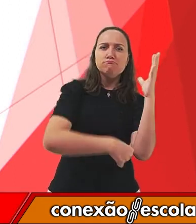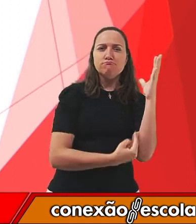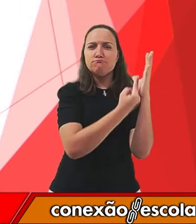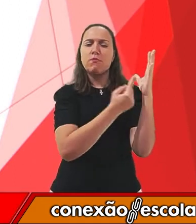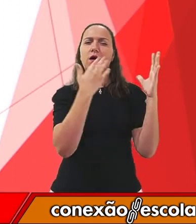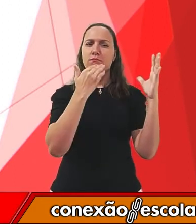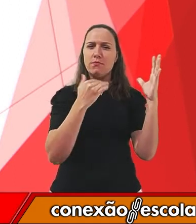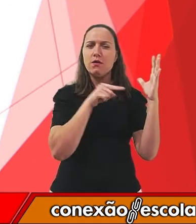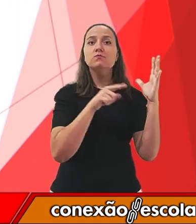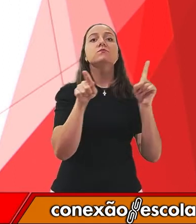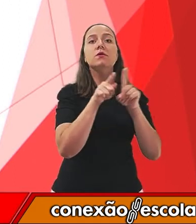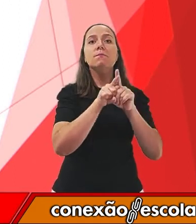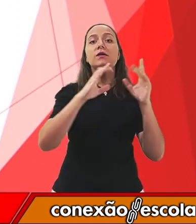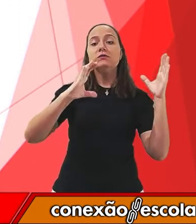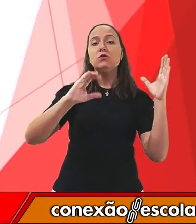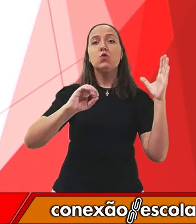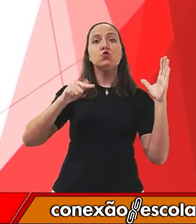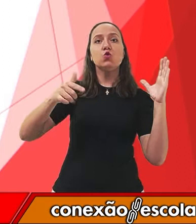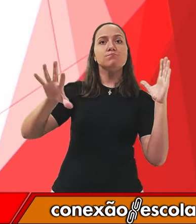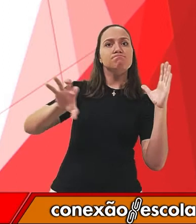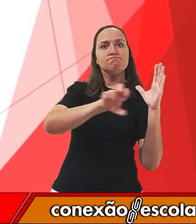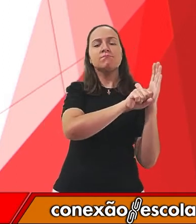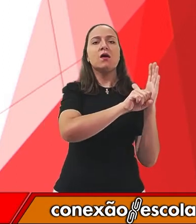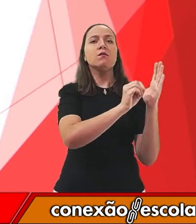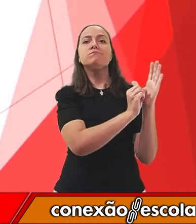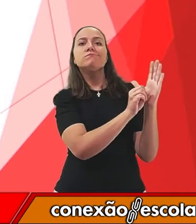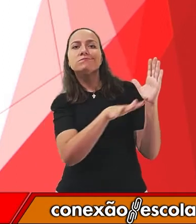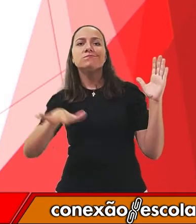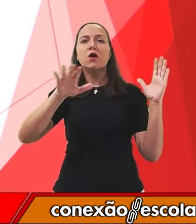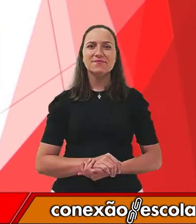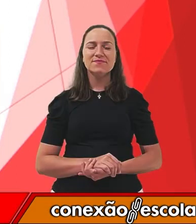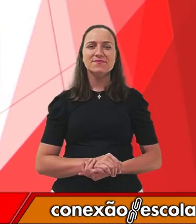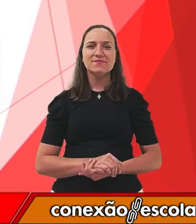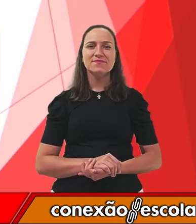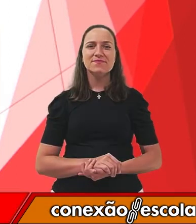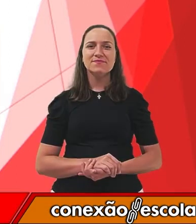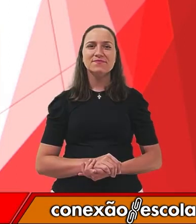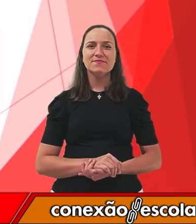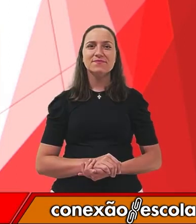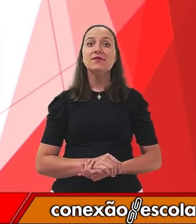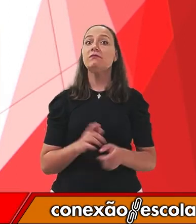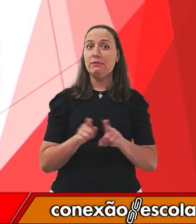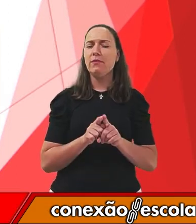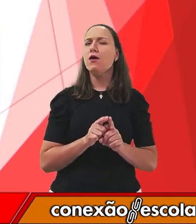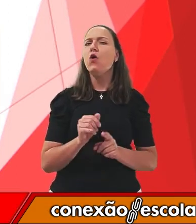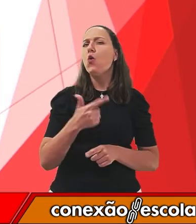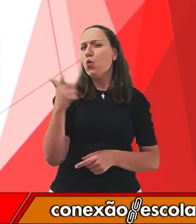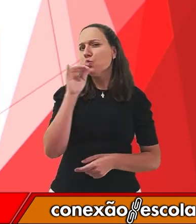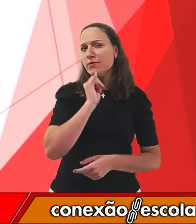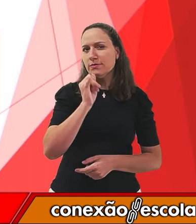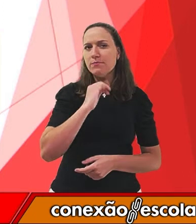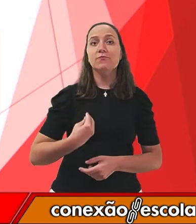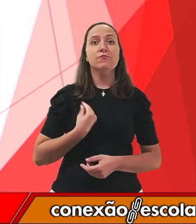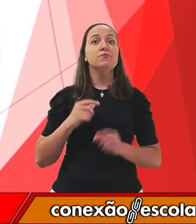alimento, elas fornecem a nós o oxigênio necessário para a nossa sobrevivência. Outros seres vivos são